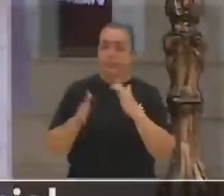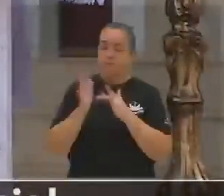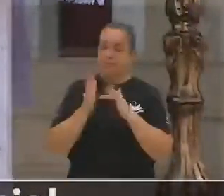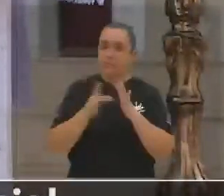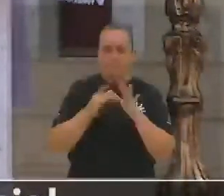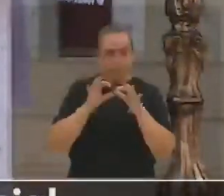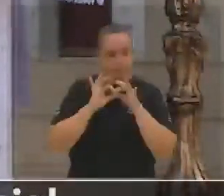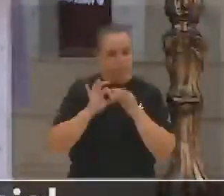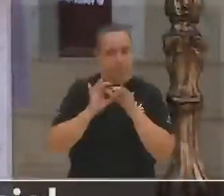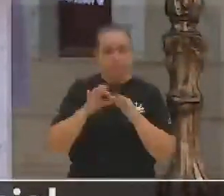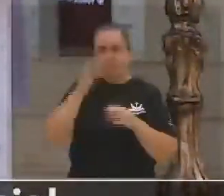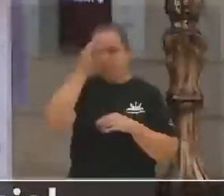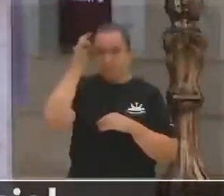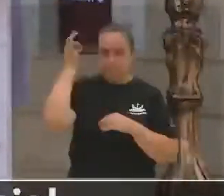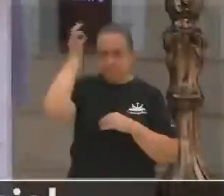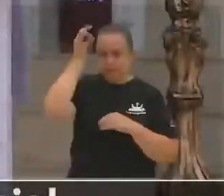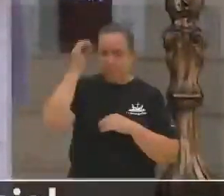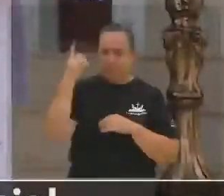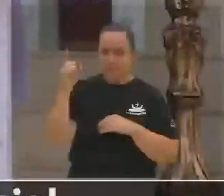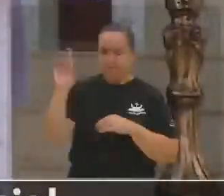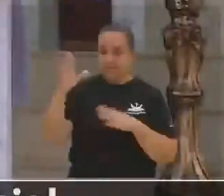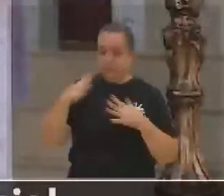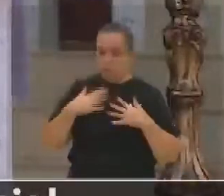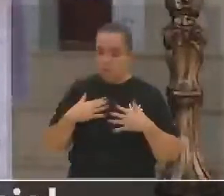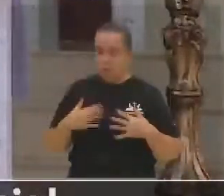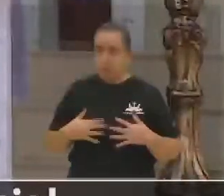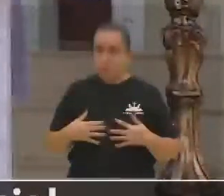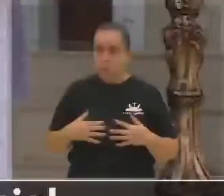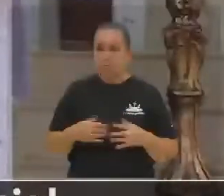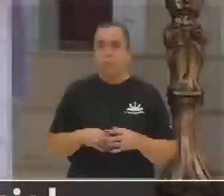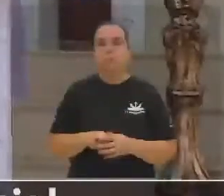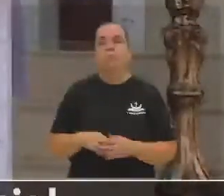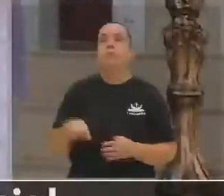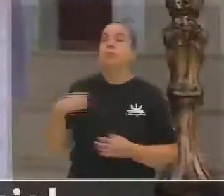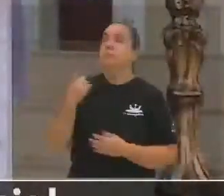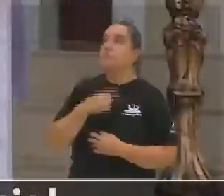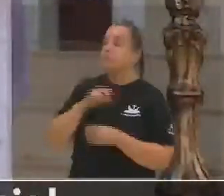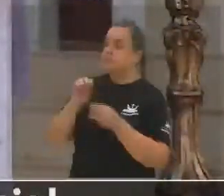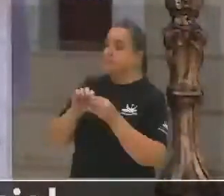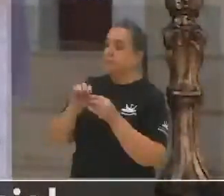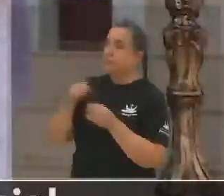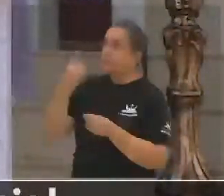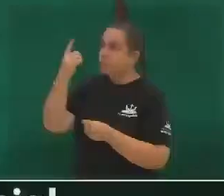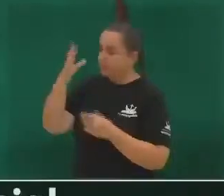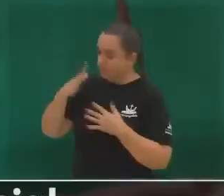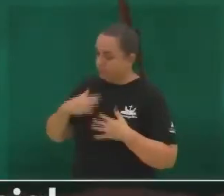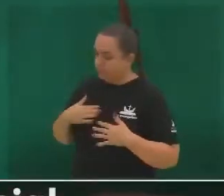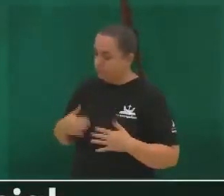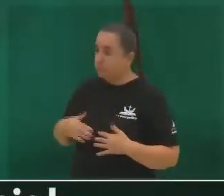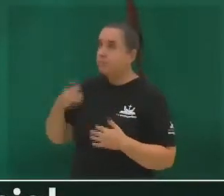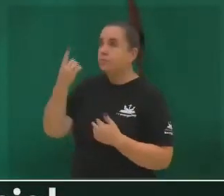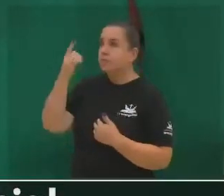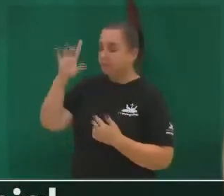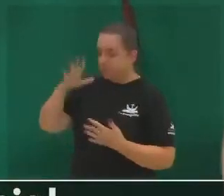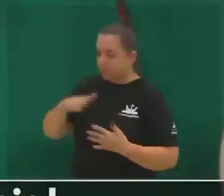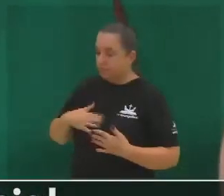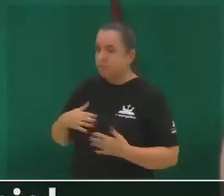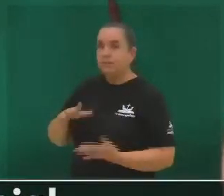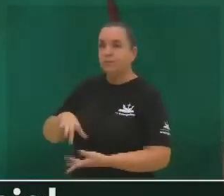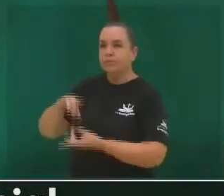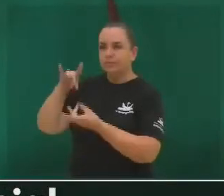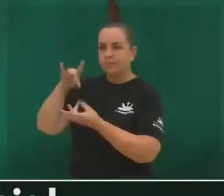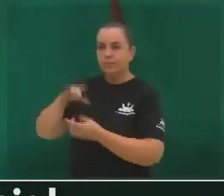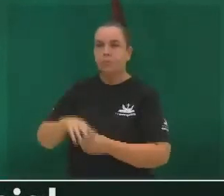Cristo, sejamos reunidos pelo Espírito Santo num só corpo. Fazei de nós um só corpo e um